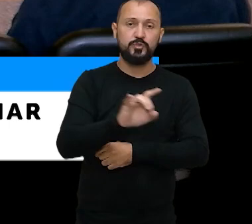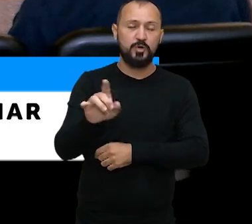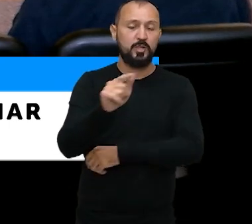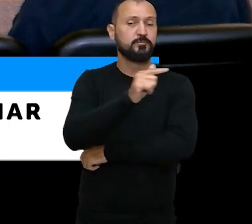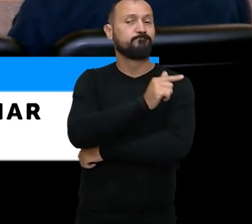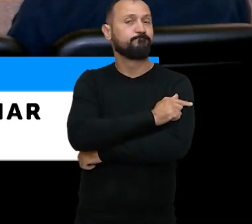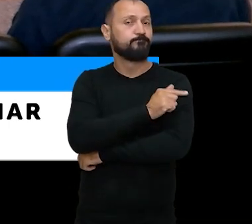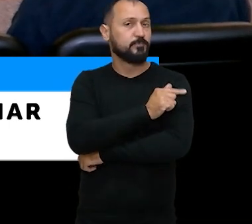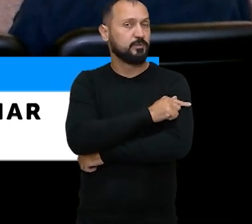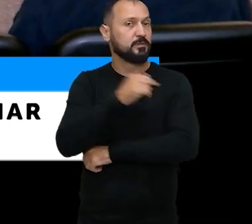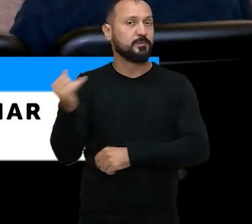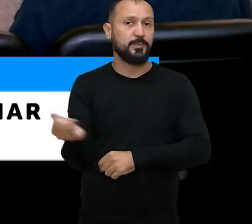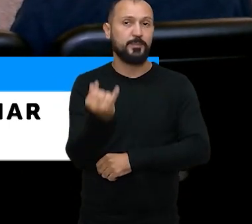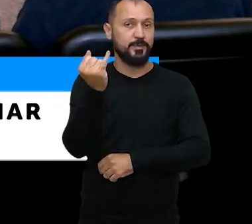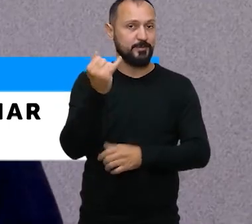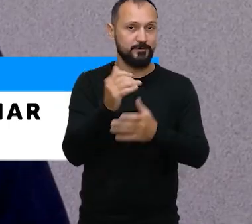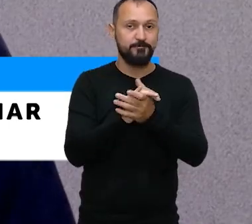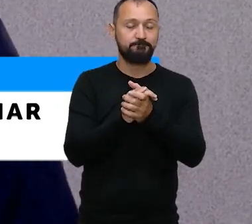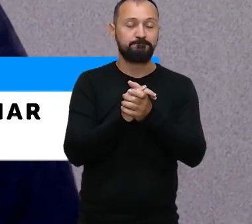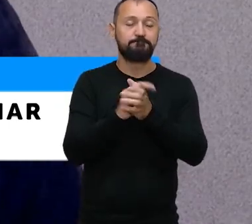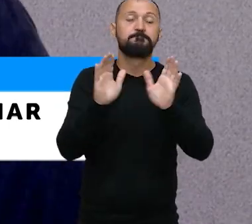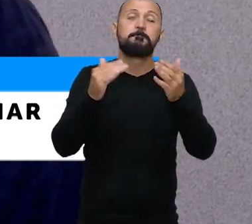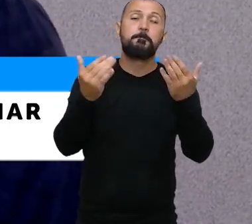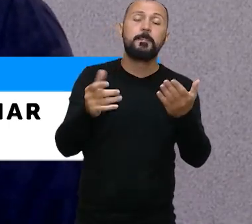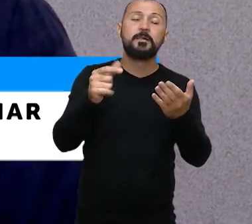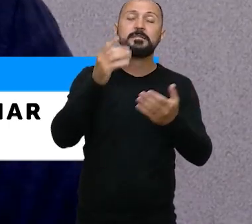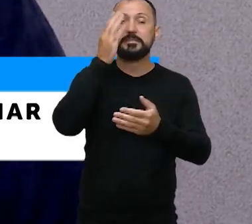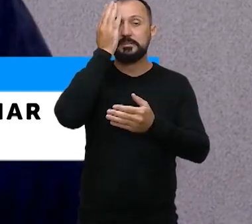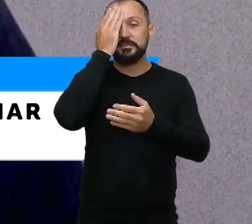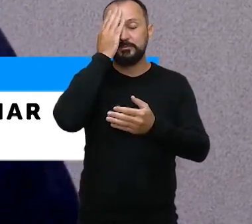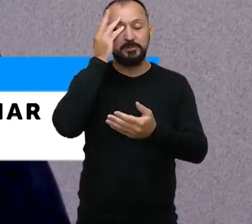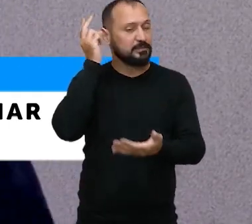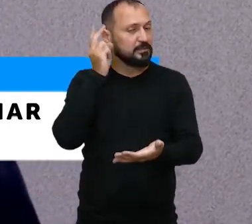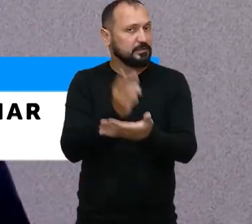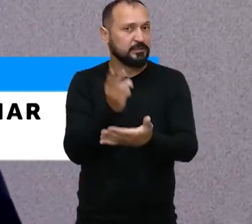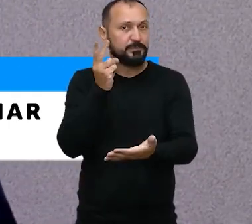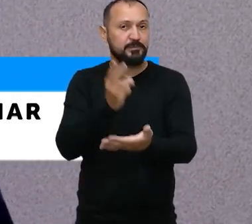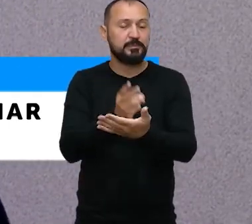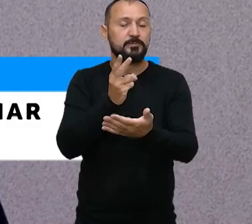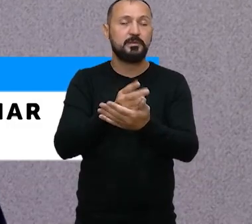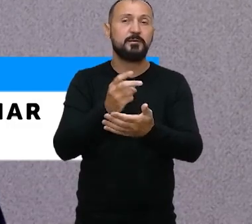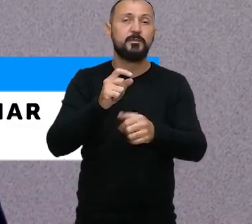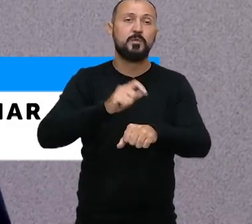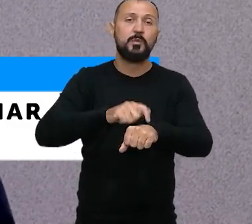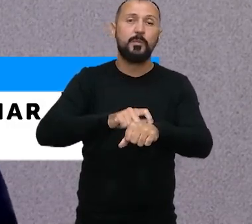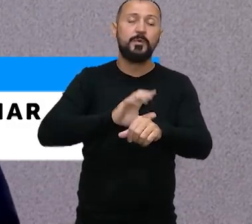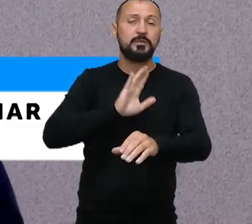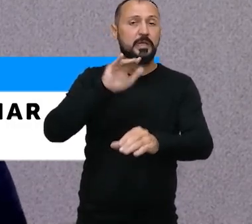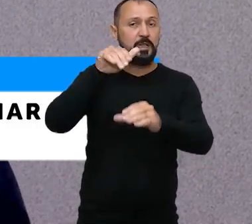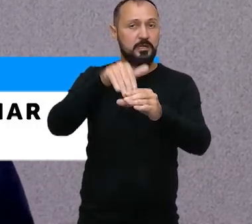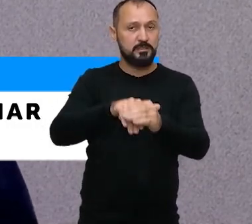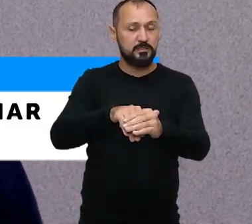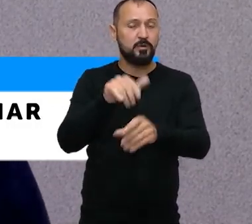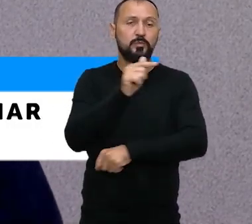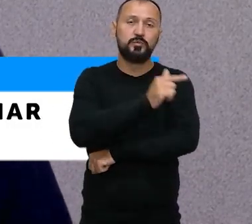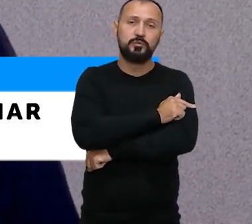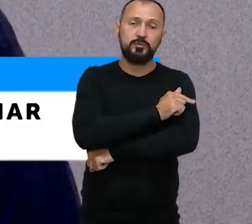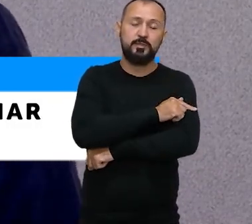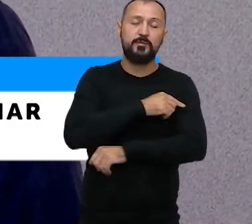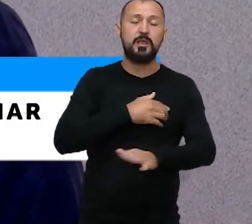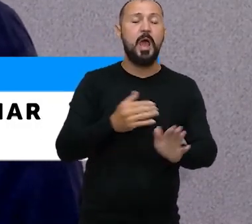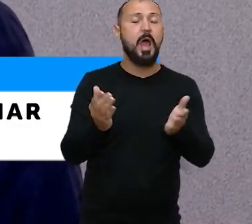cada gestores, né? Isso é muito importante e com isso a gente tem certeza que cada vez mais nas eleições vai ter gestor, vai